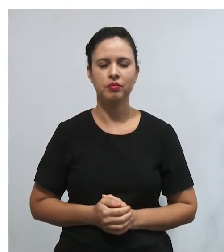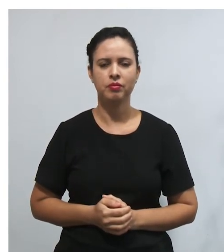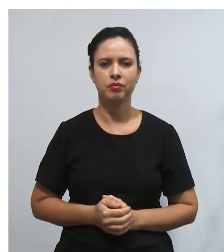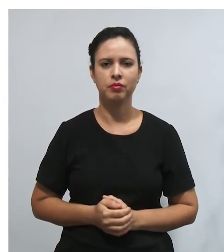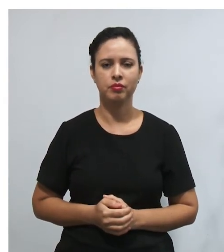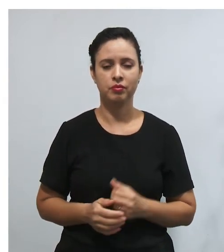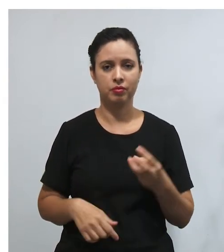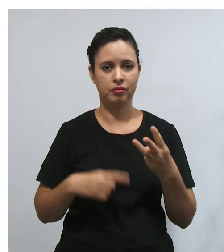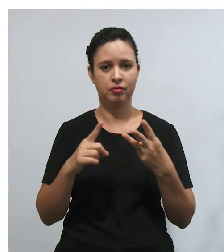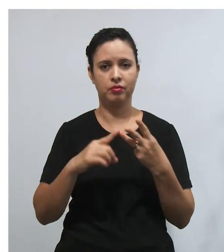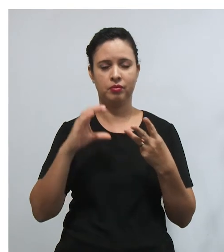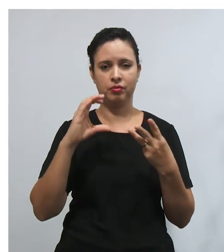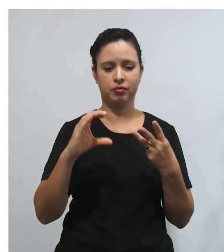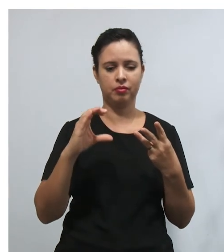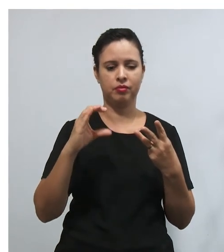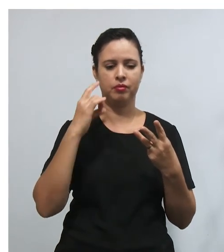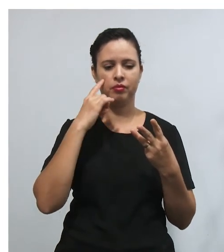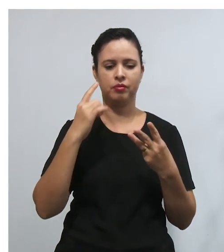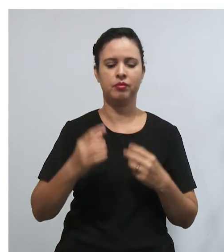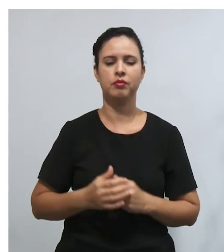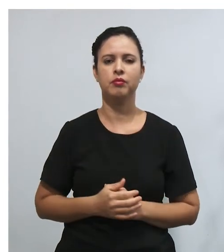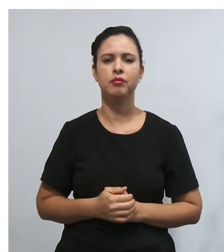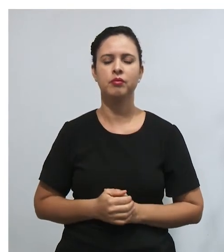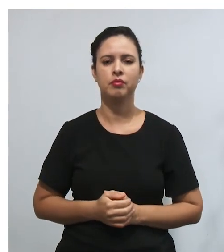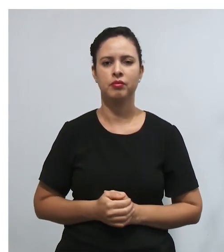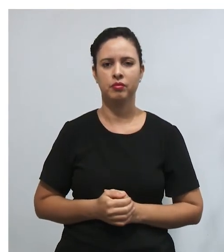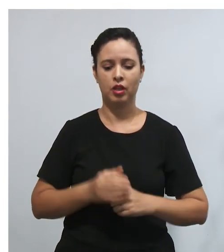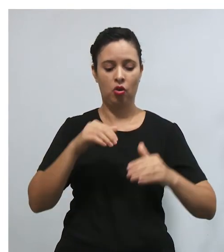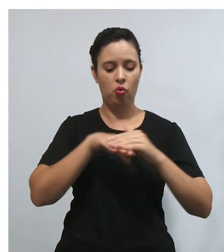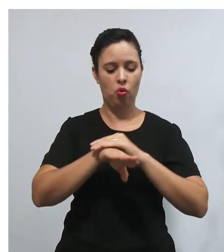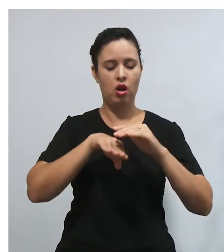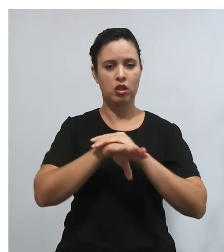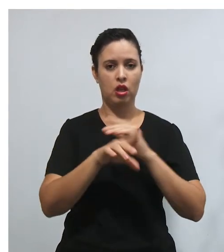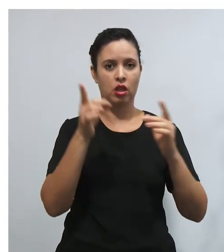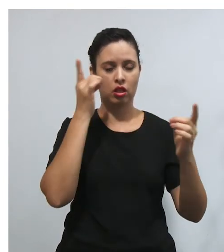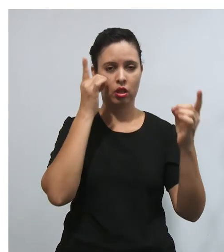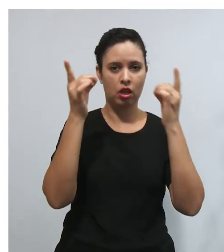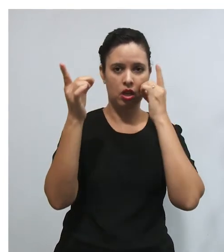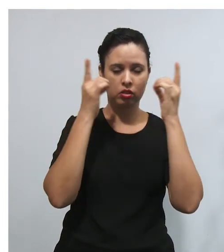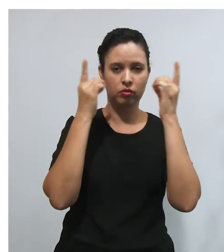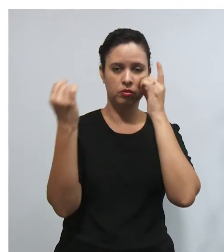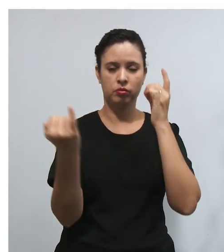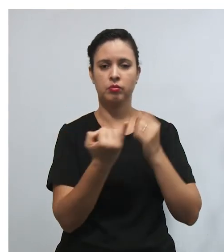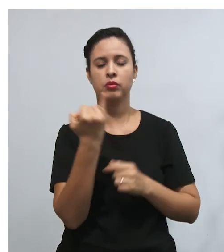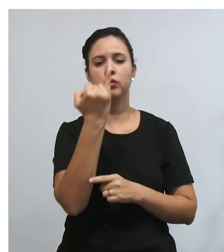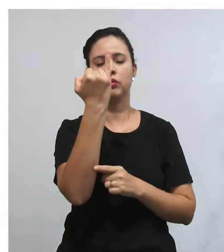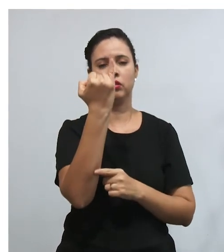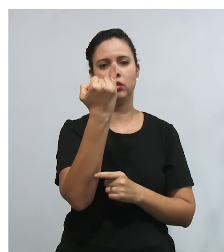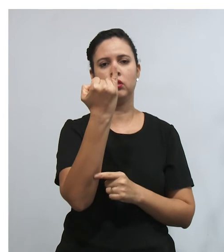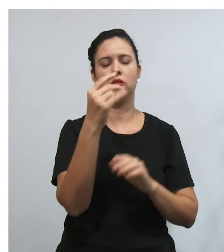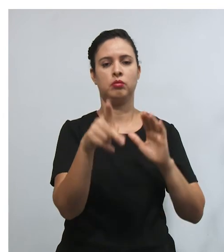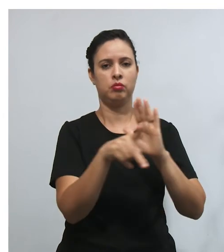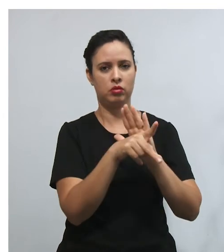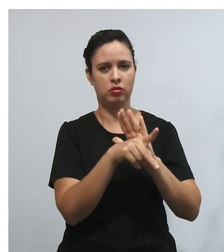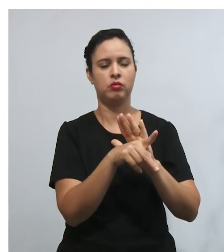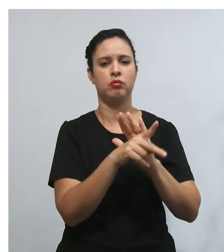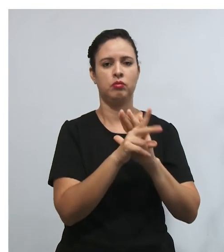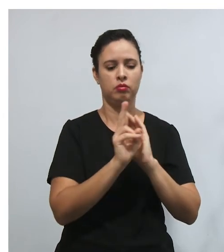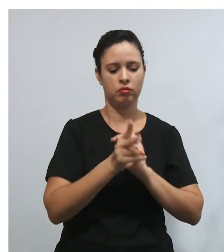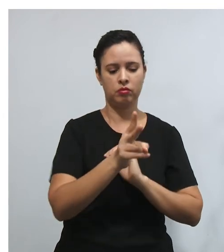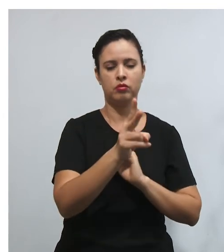Será? Alternativa C, armazenar dados relevantes ao funcionamento do